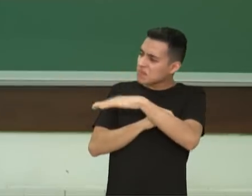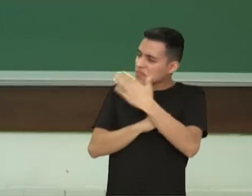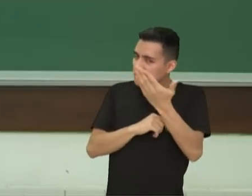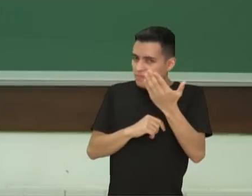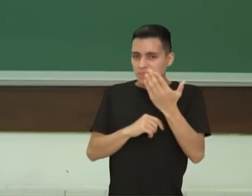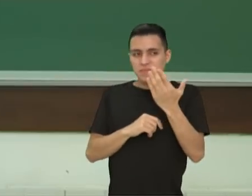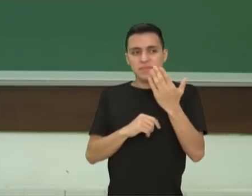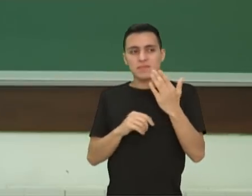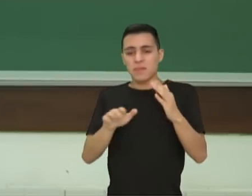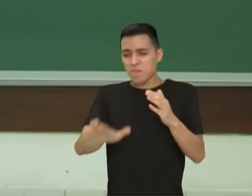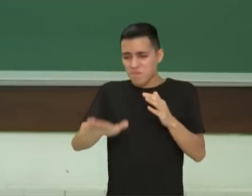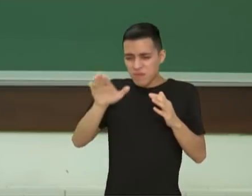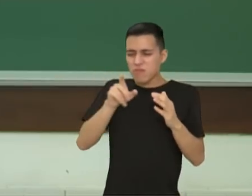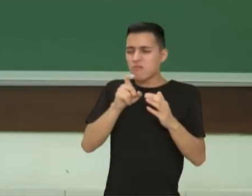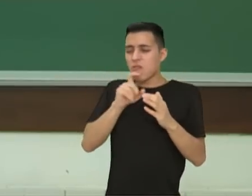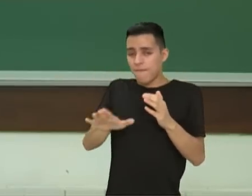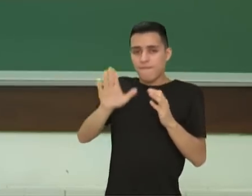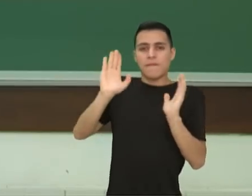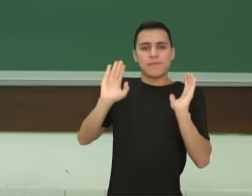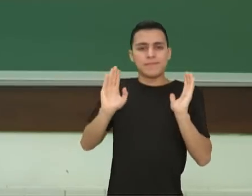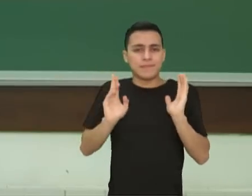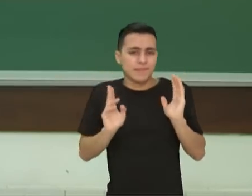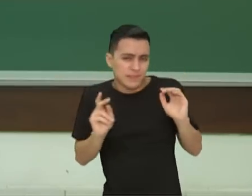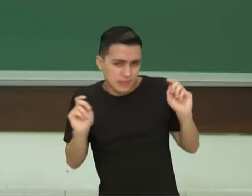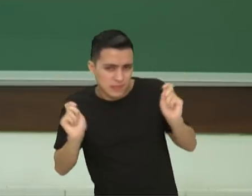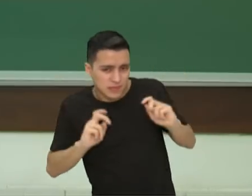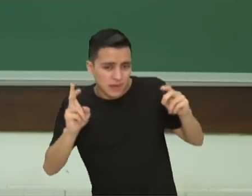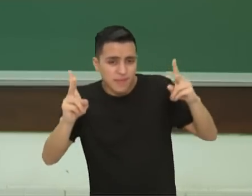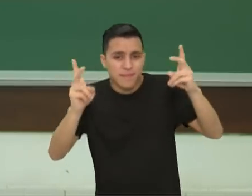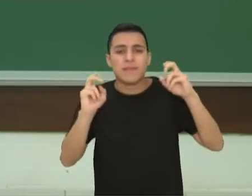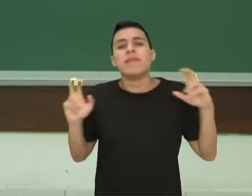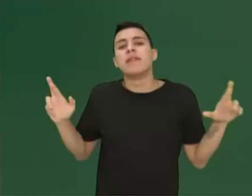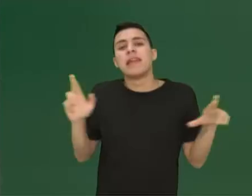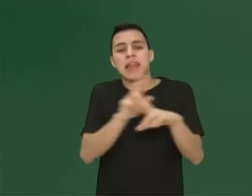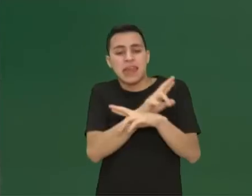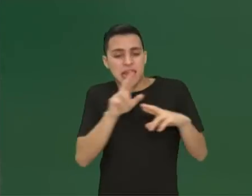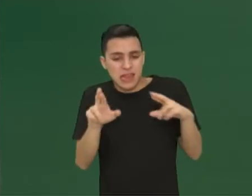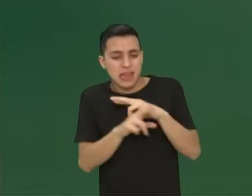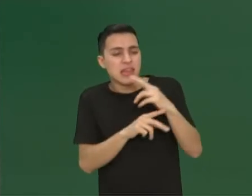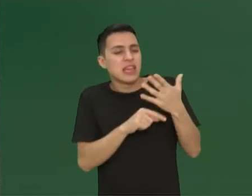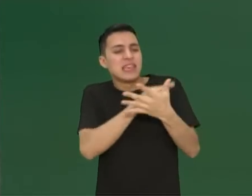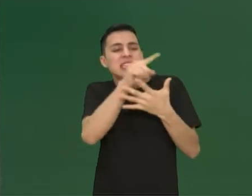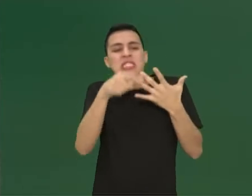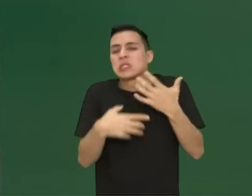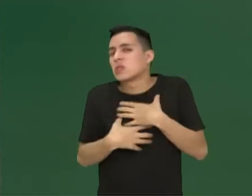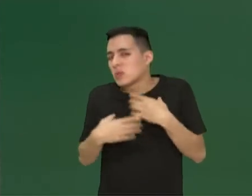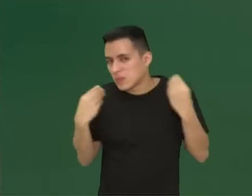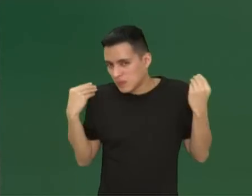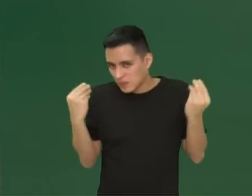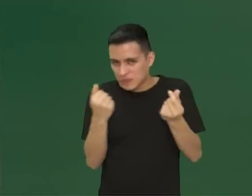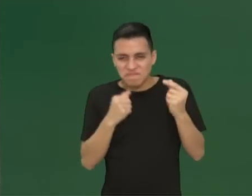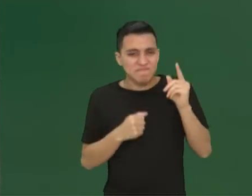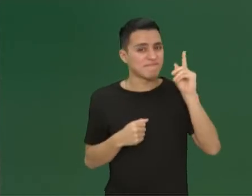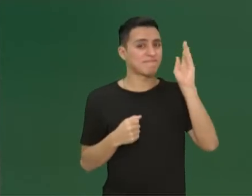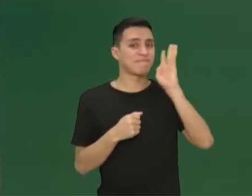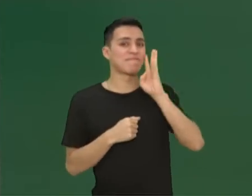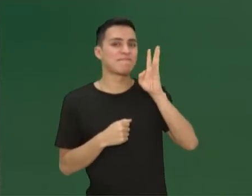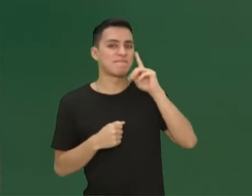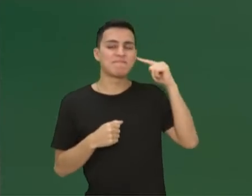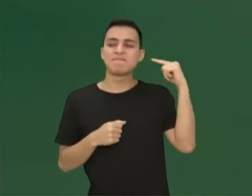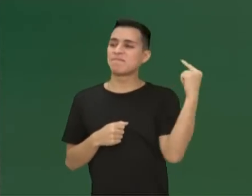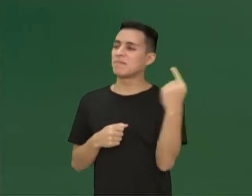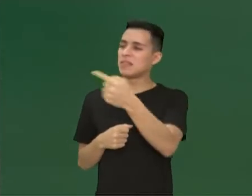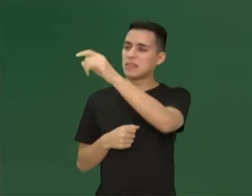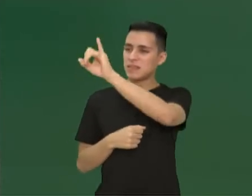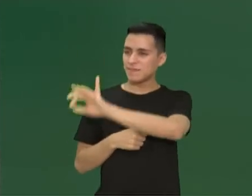A mão no gelo eu tiro. Então, percebam que está ligado aos cinco sentidos. Olha que legal essa imagem que eu trago